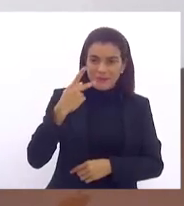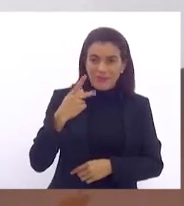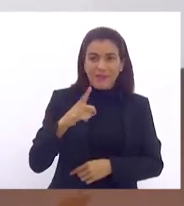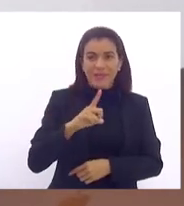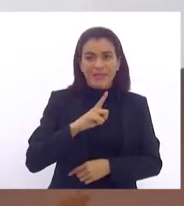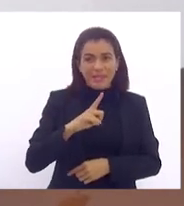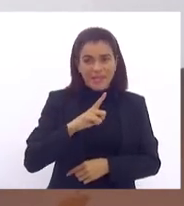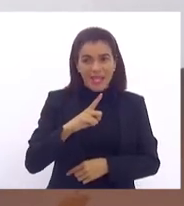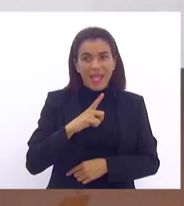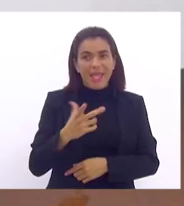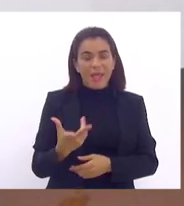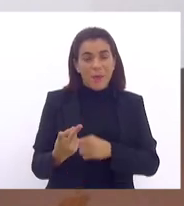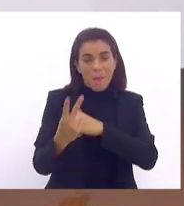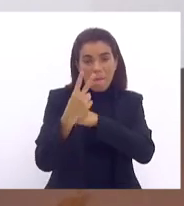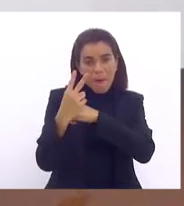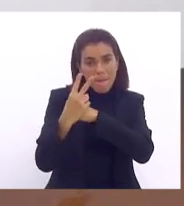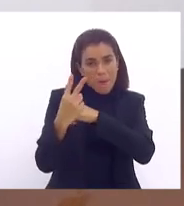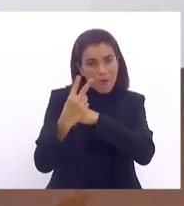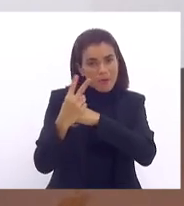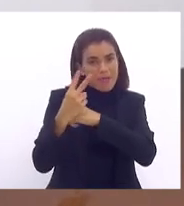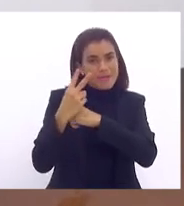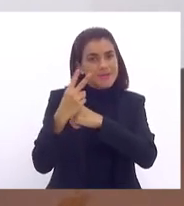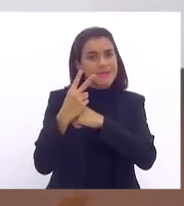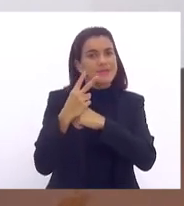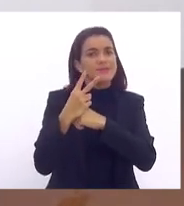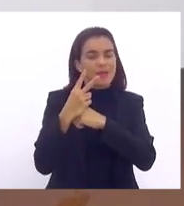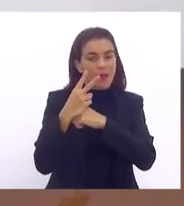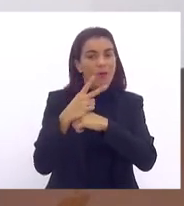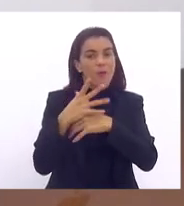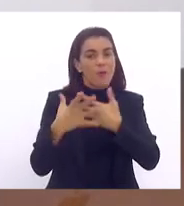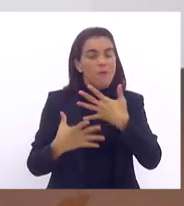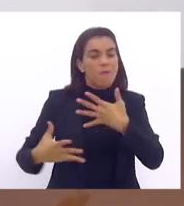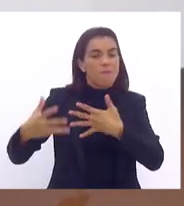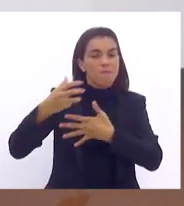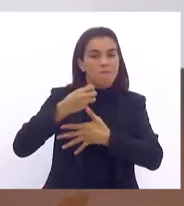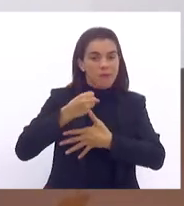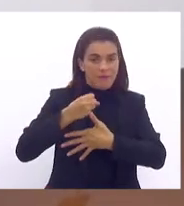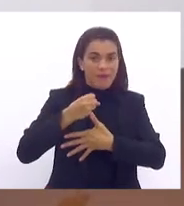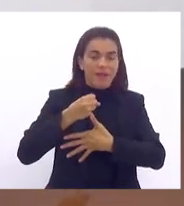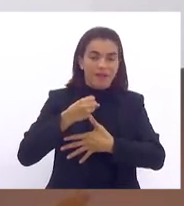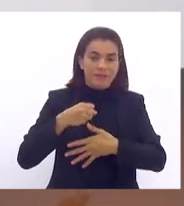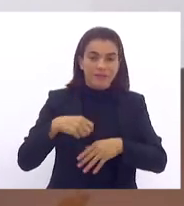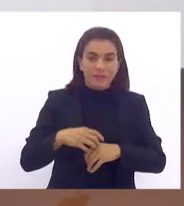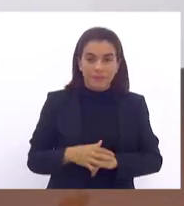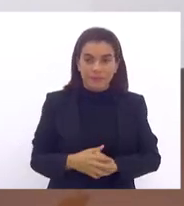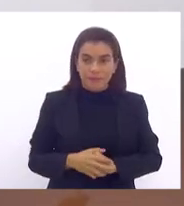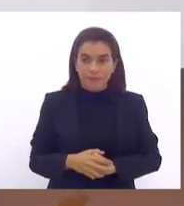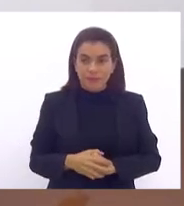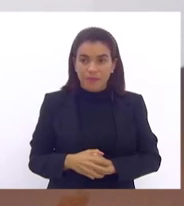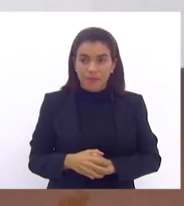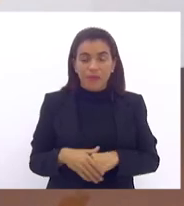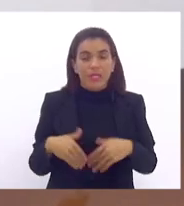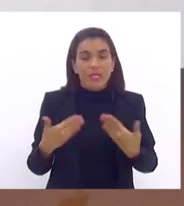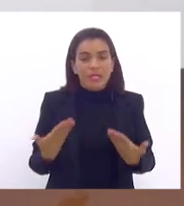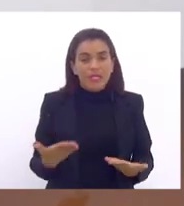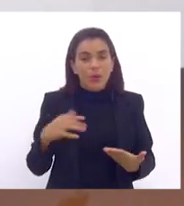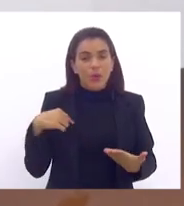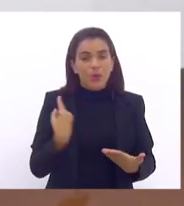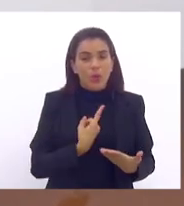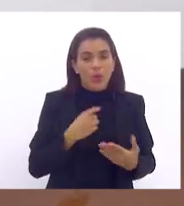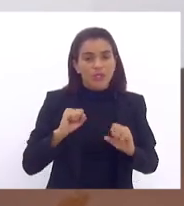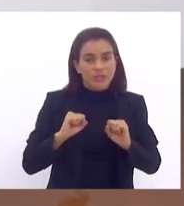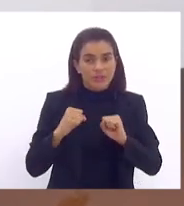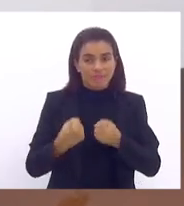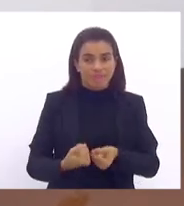uma gozam de uma proteção preferencial né em termos de de proteção do discurso então nós defendemos nesse